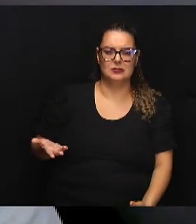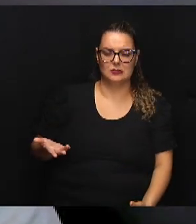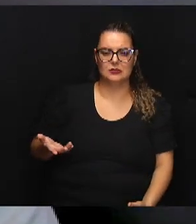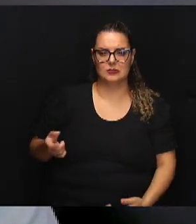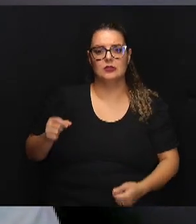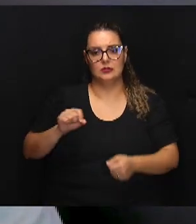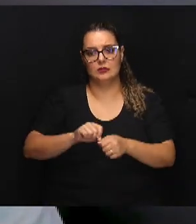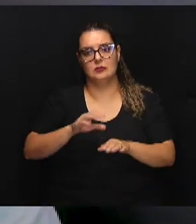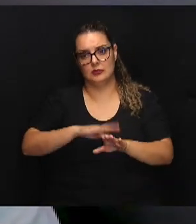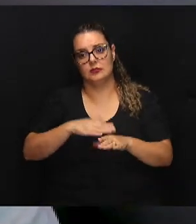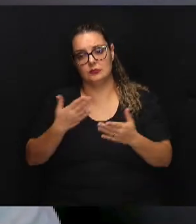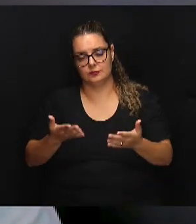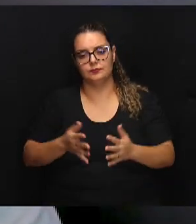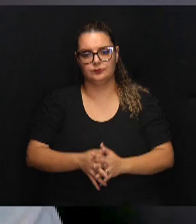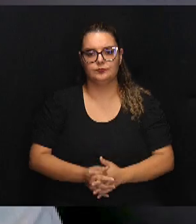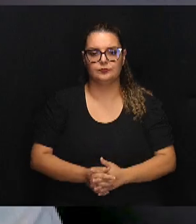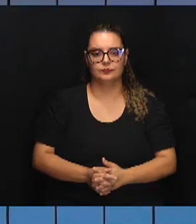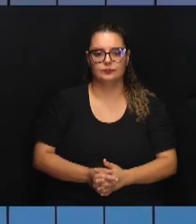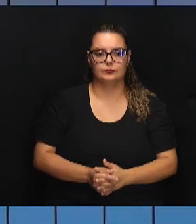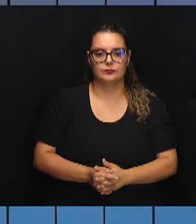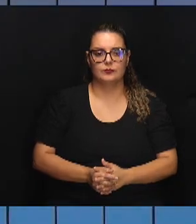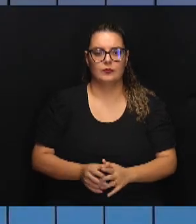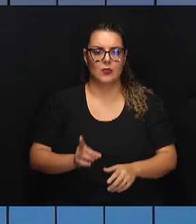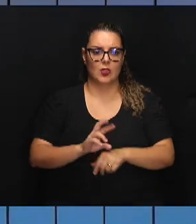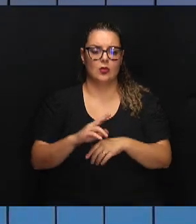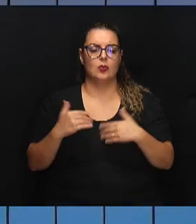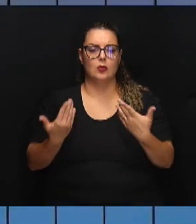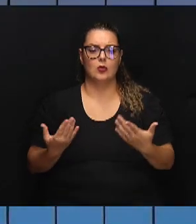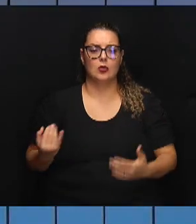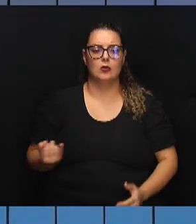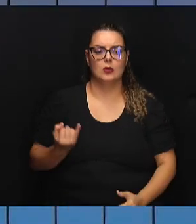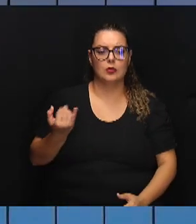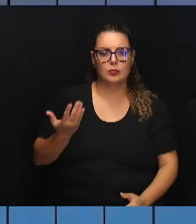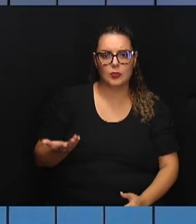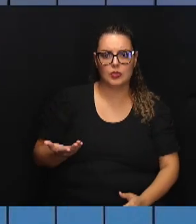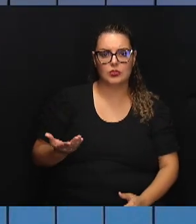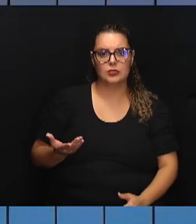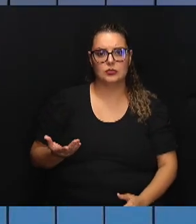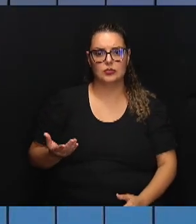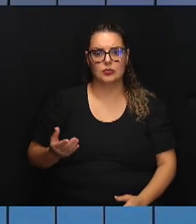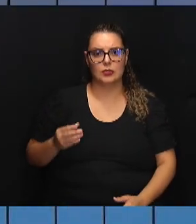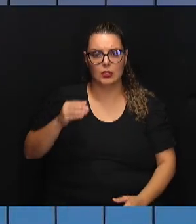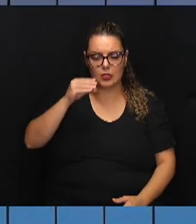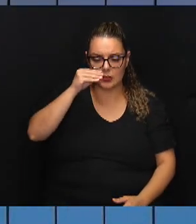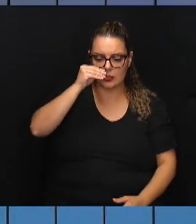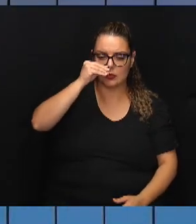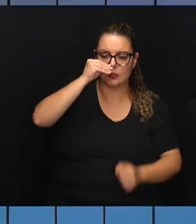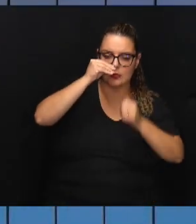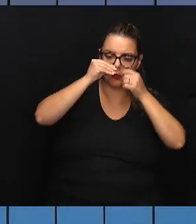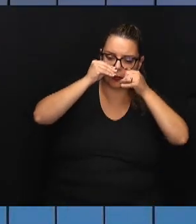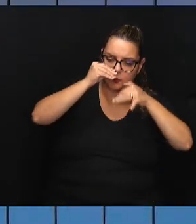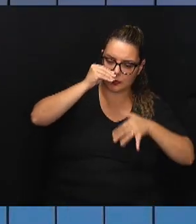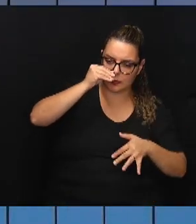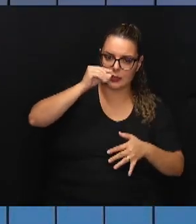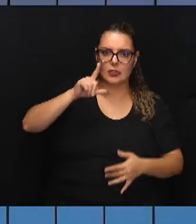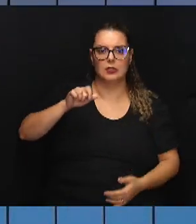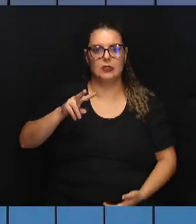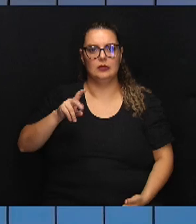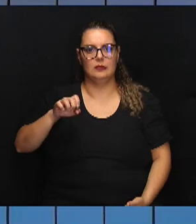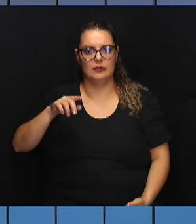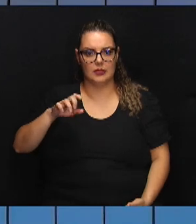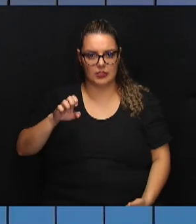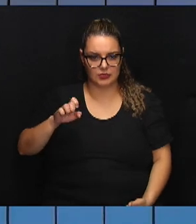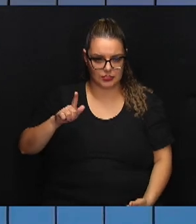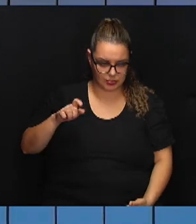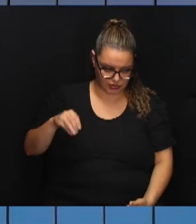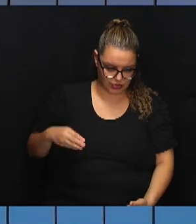essa função, né? Doutor, qual que é a importância da lavagem nasal? Como a gente está falando aqui, né, da estrutura do